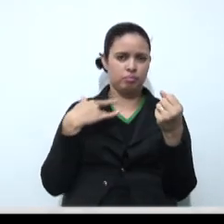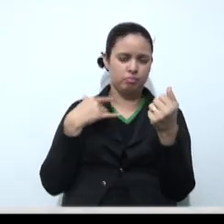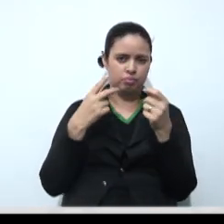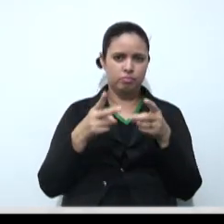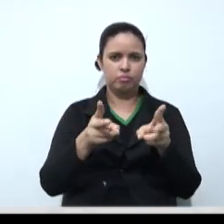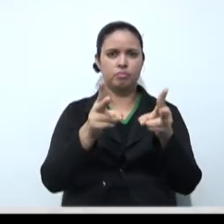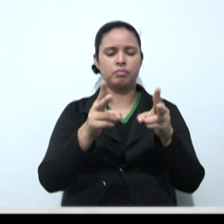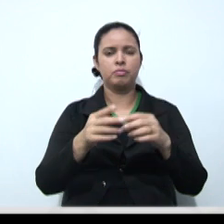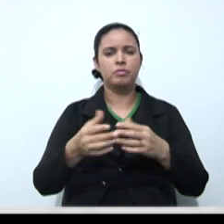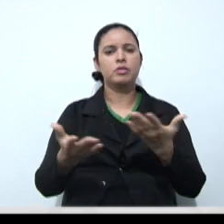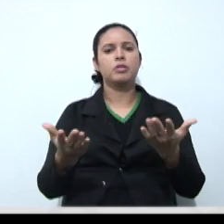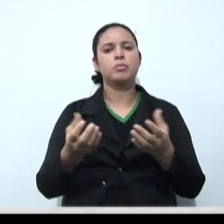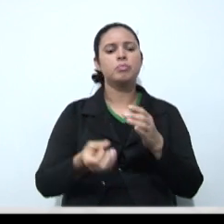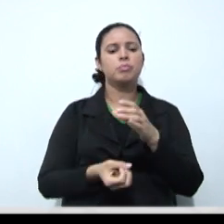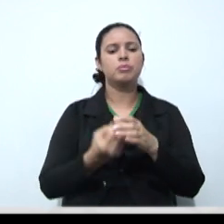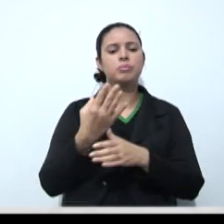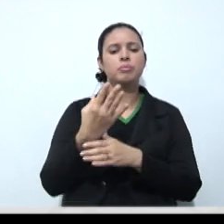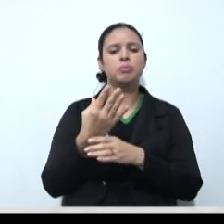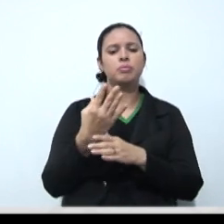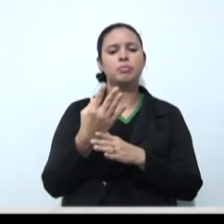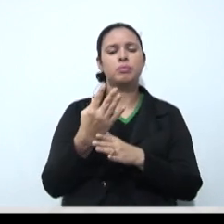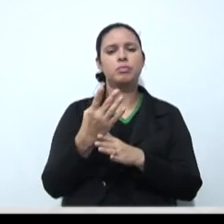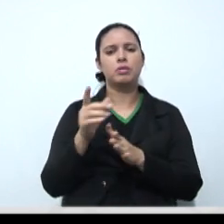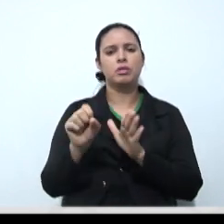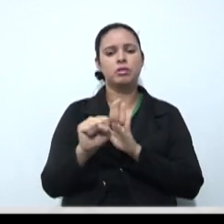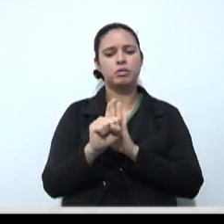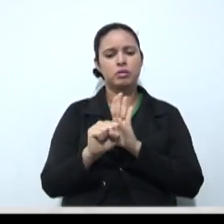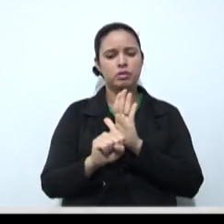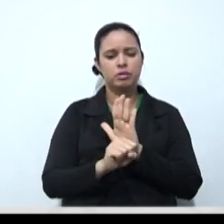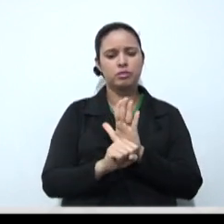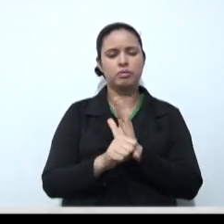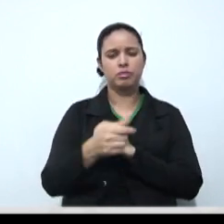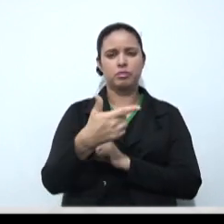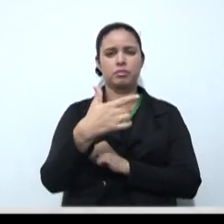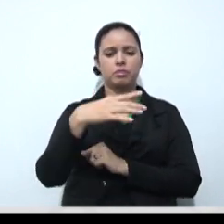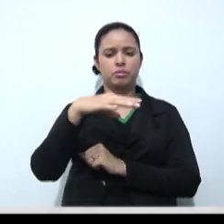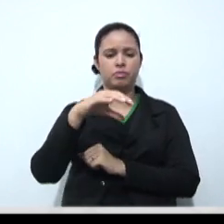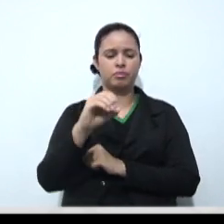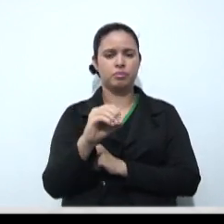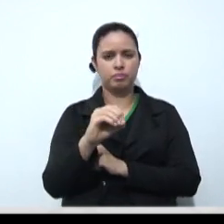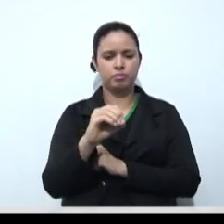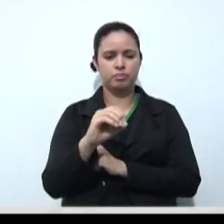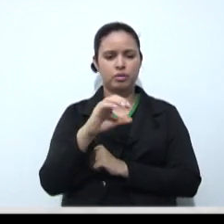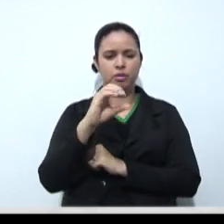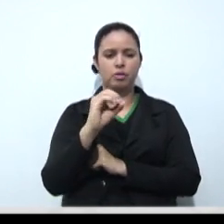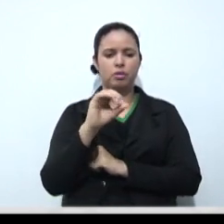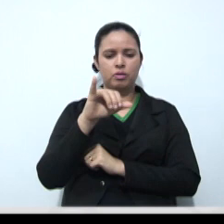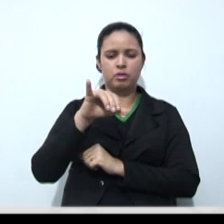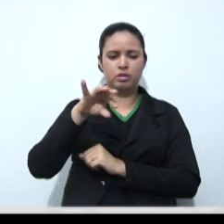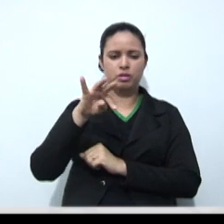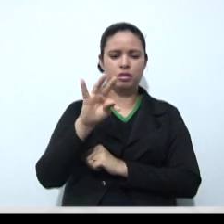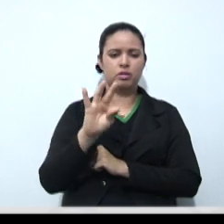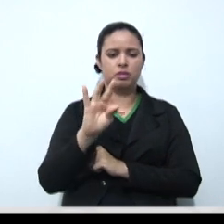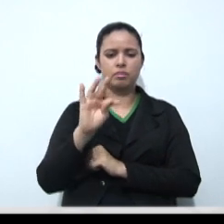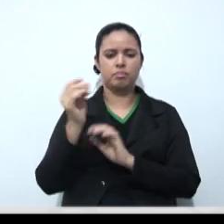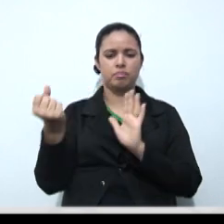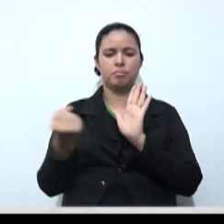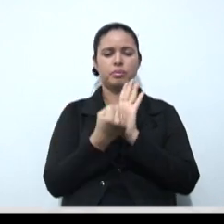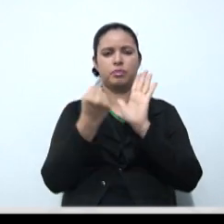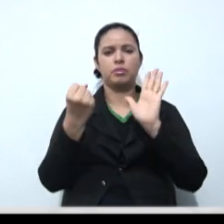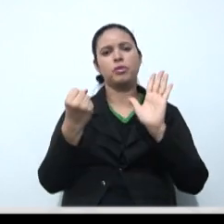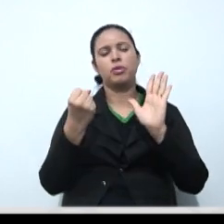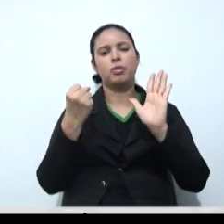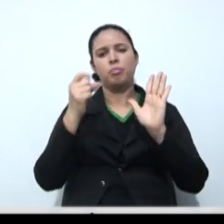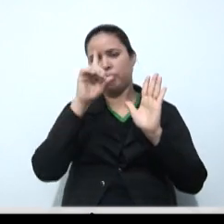Ela surgiu lá no início do século XX, quando a Organização Internacional do Trabalho, OIT, definiu que todas